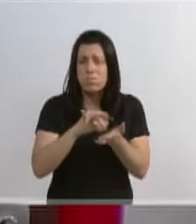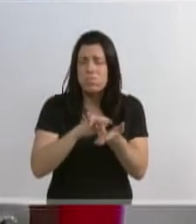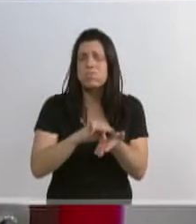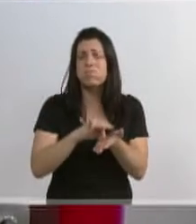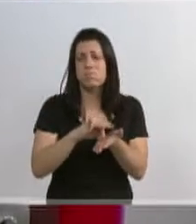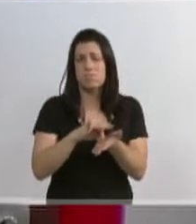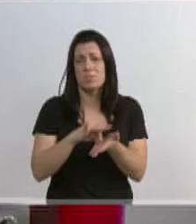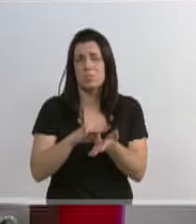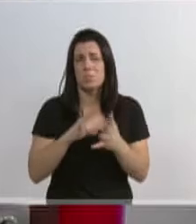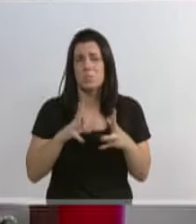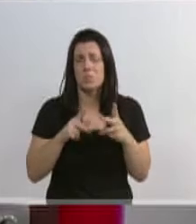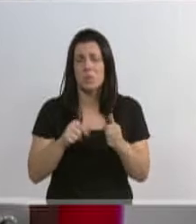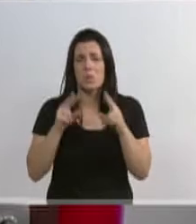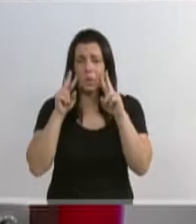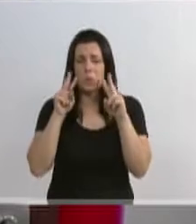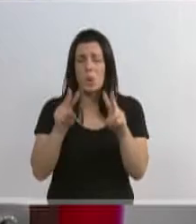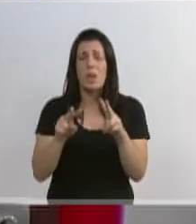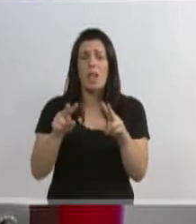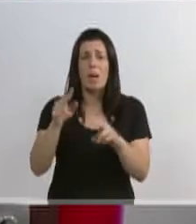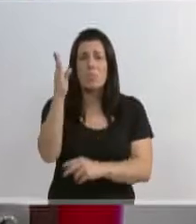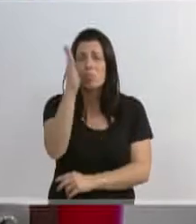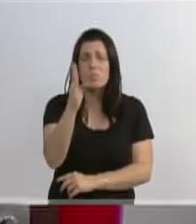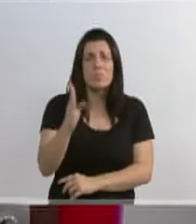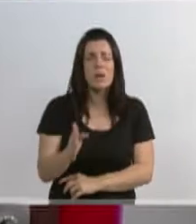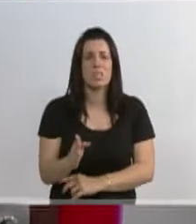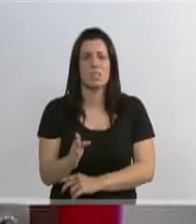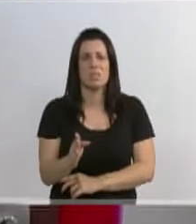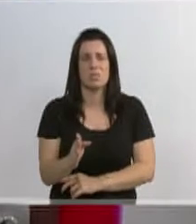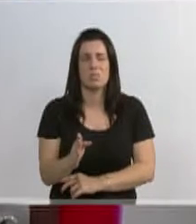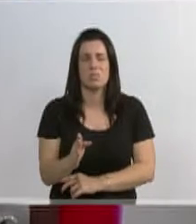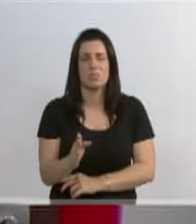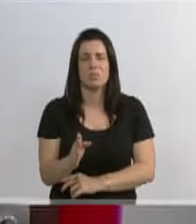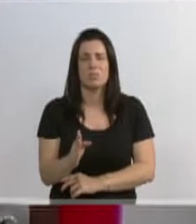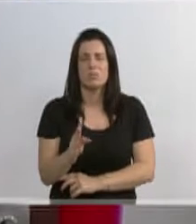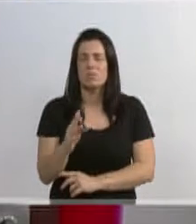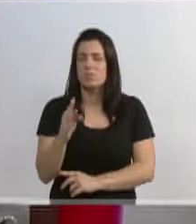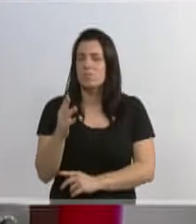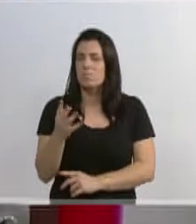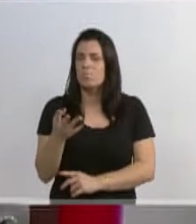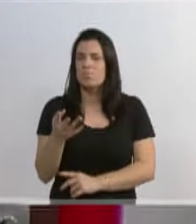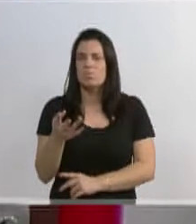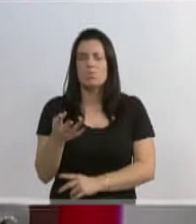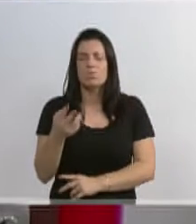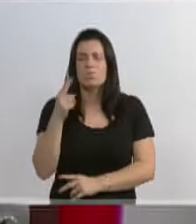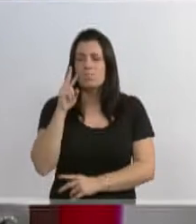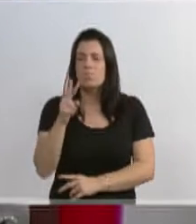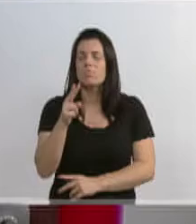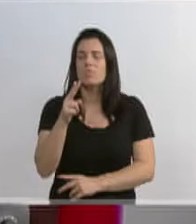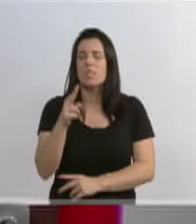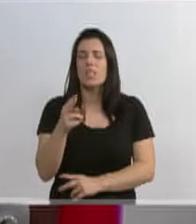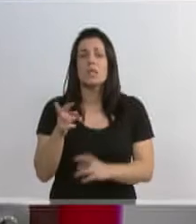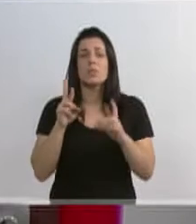todos possamos olhar para o país com uma visão mais otimista.